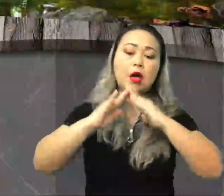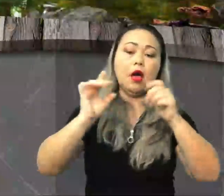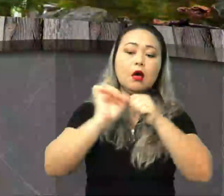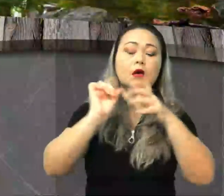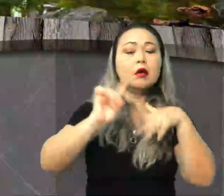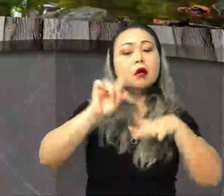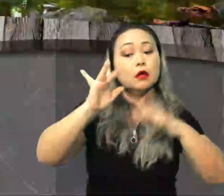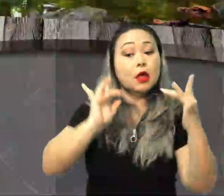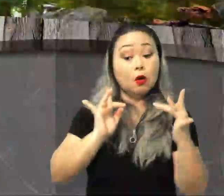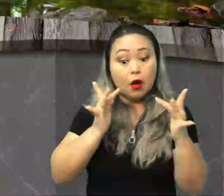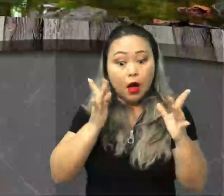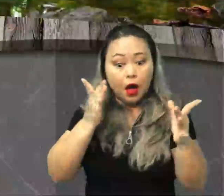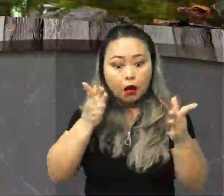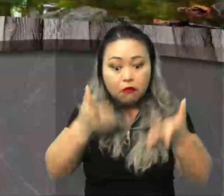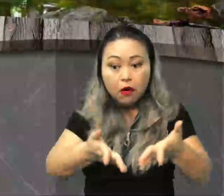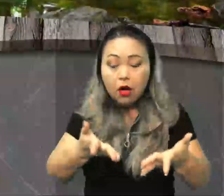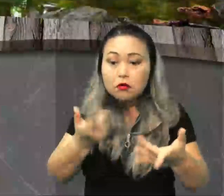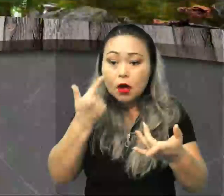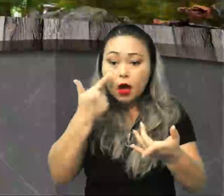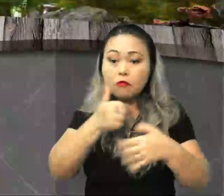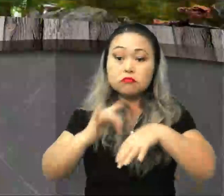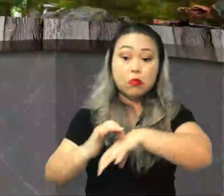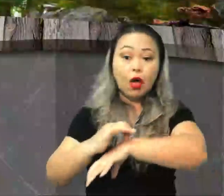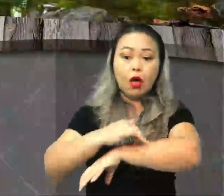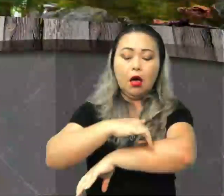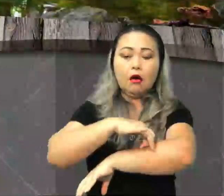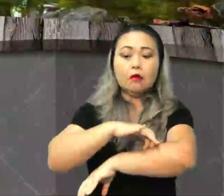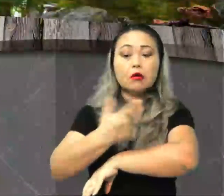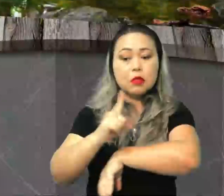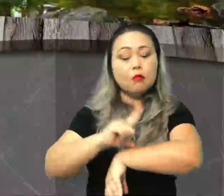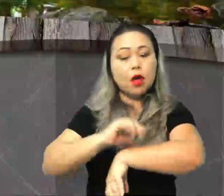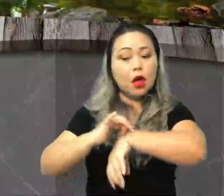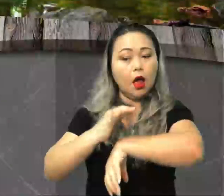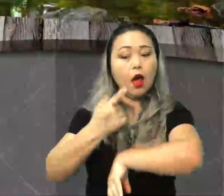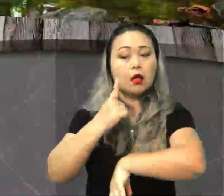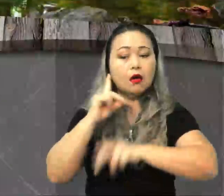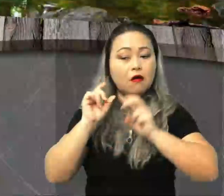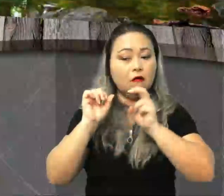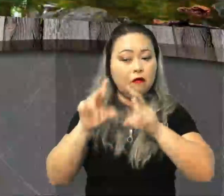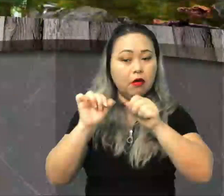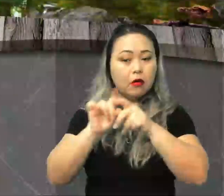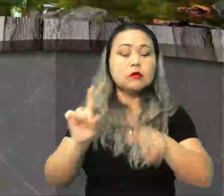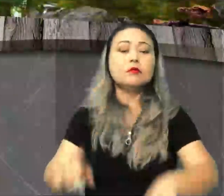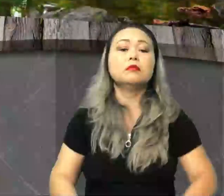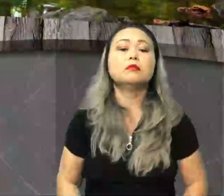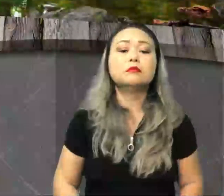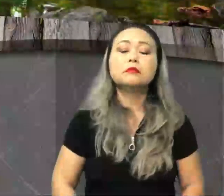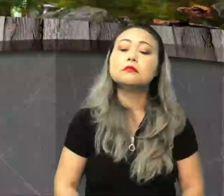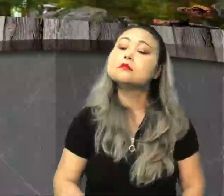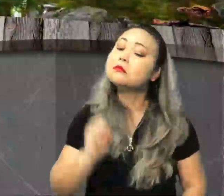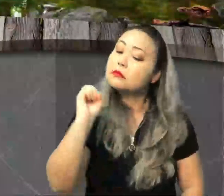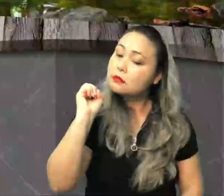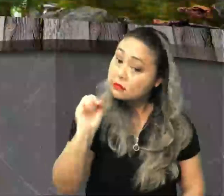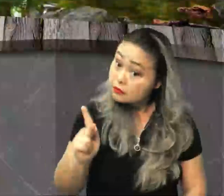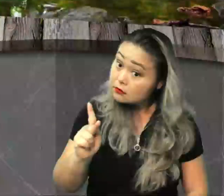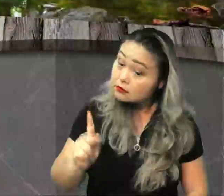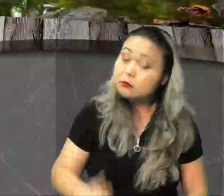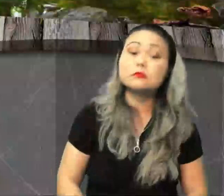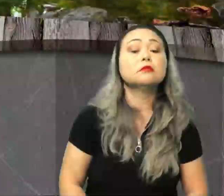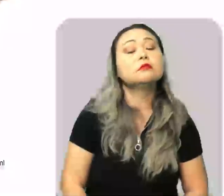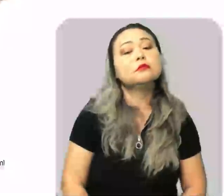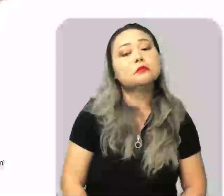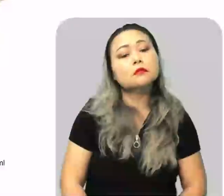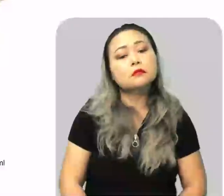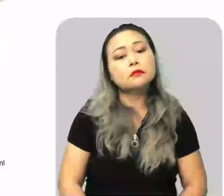contato com esses aracnídeos venenosos também, tá? Peçonhentos. Ok? E